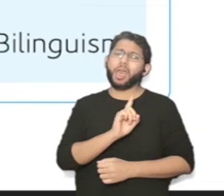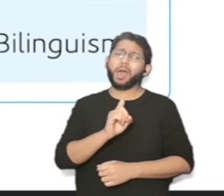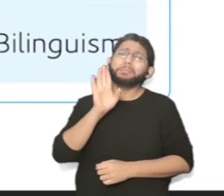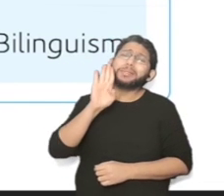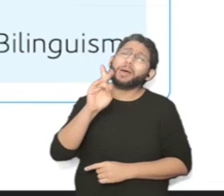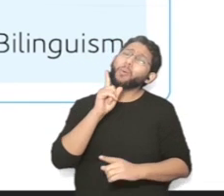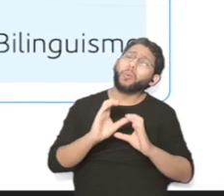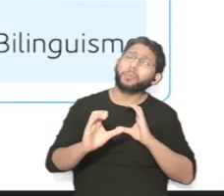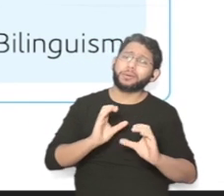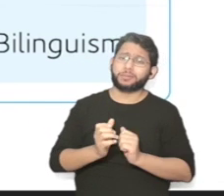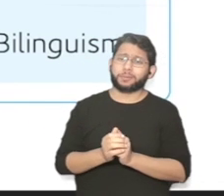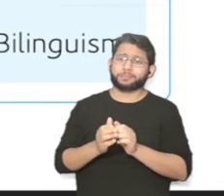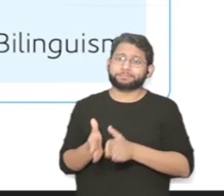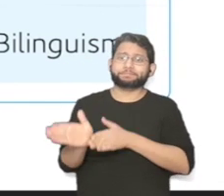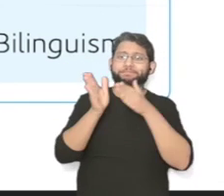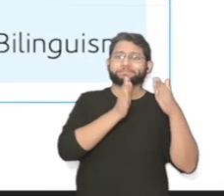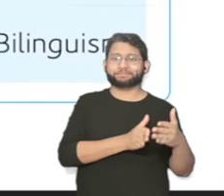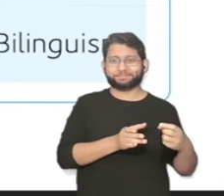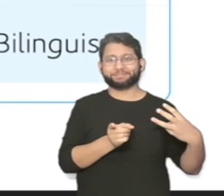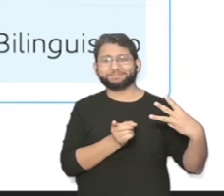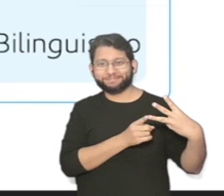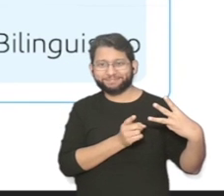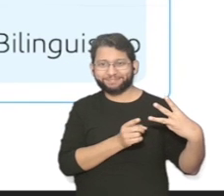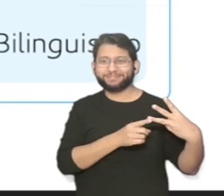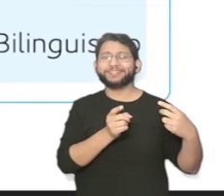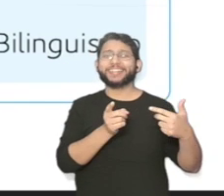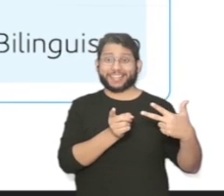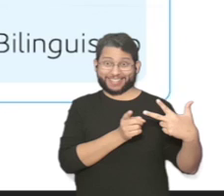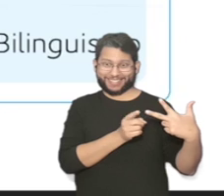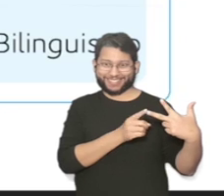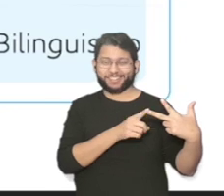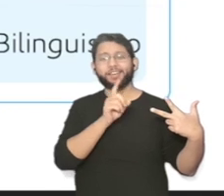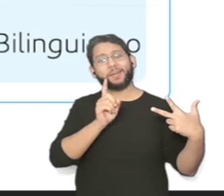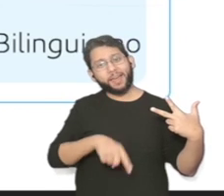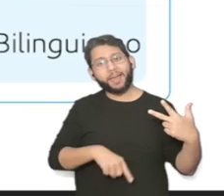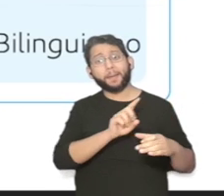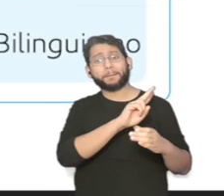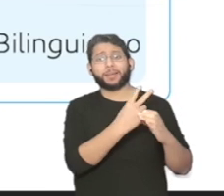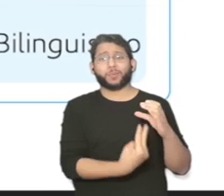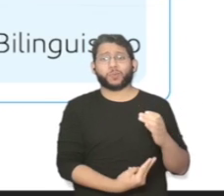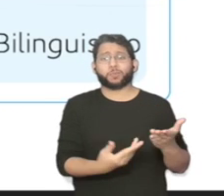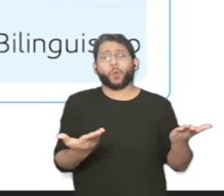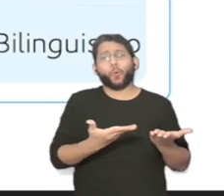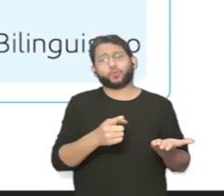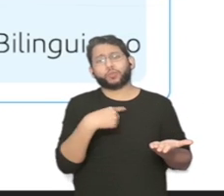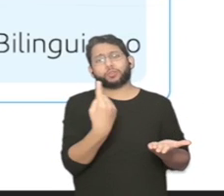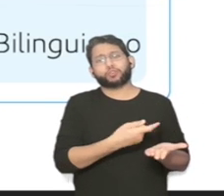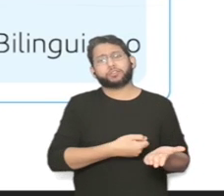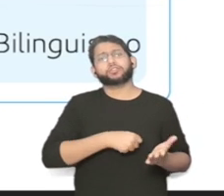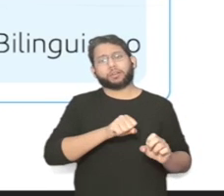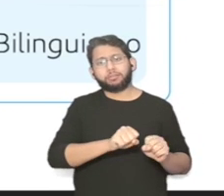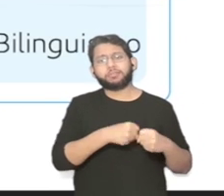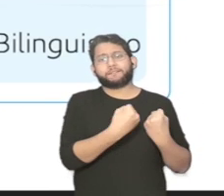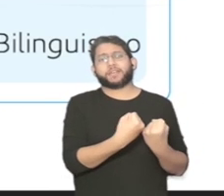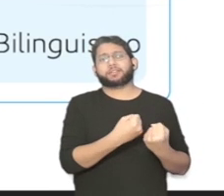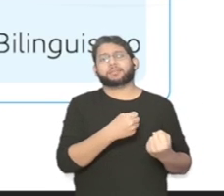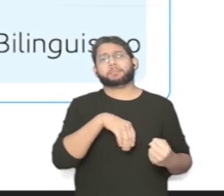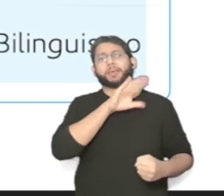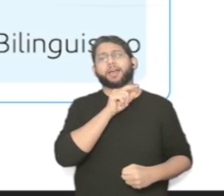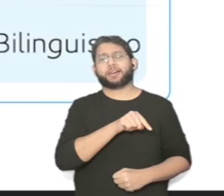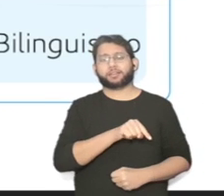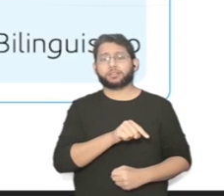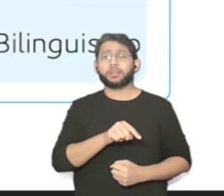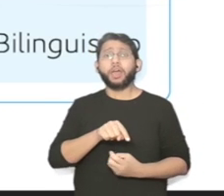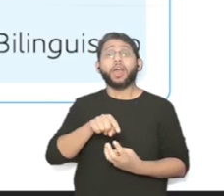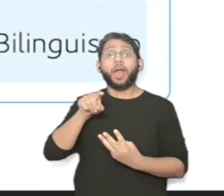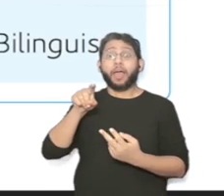comunicação. E o bilinguismo, então, mais recente e atual abordagem, que é, né, principalmente defendida, embora as outras